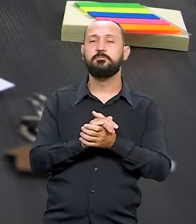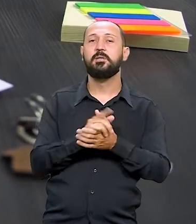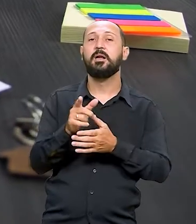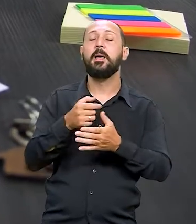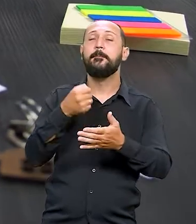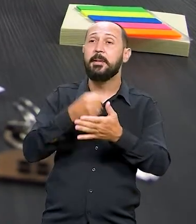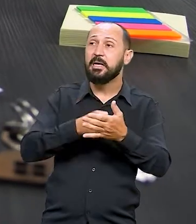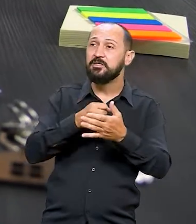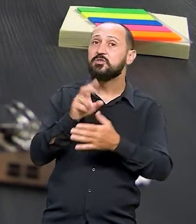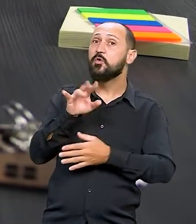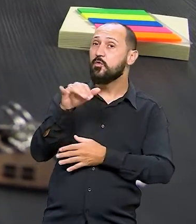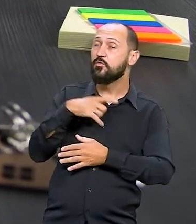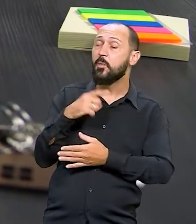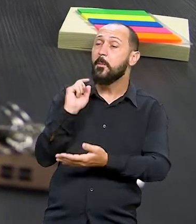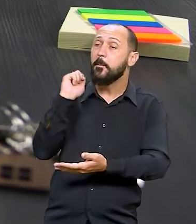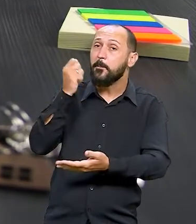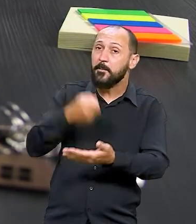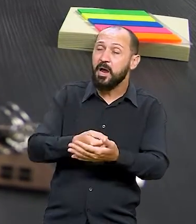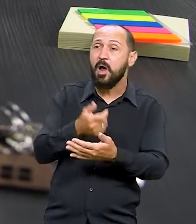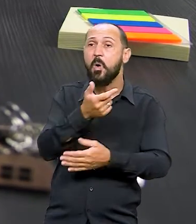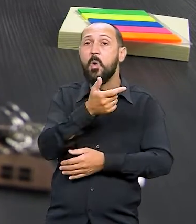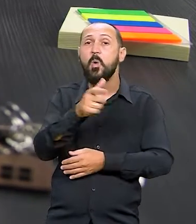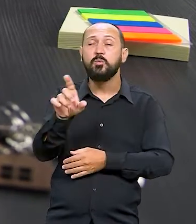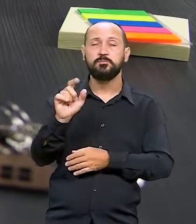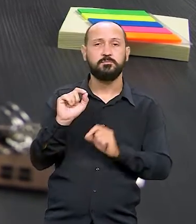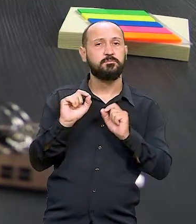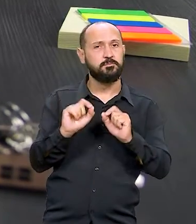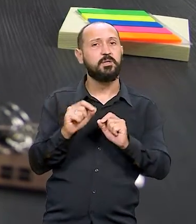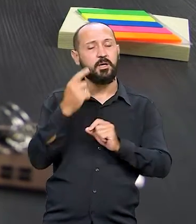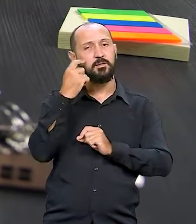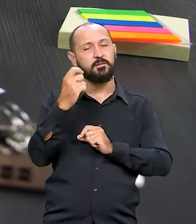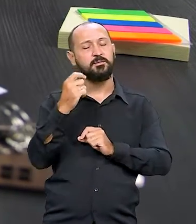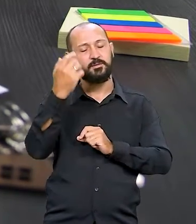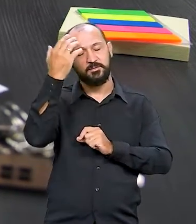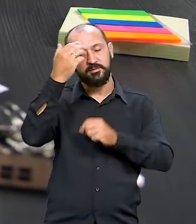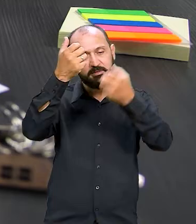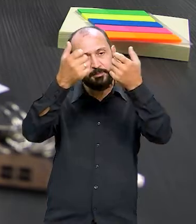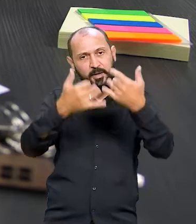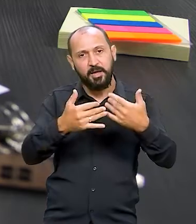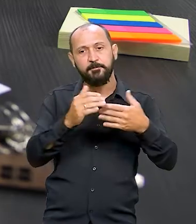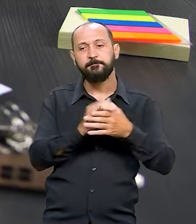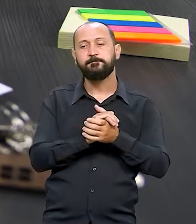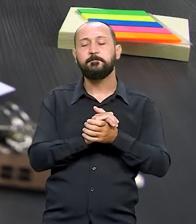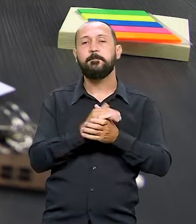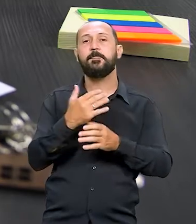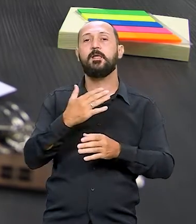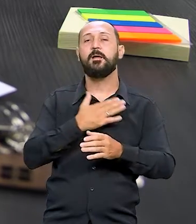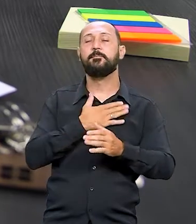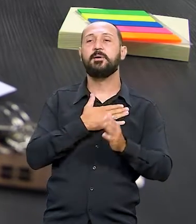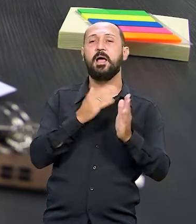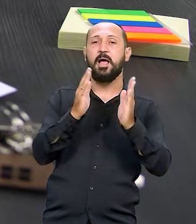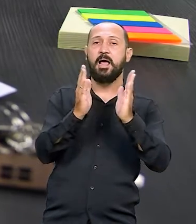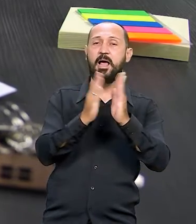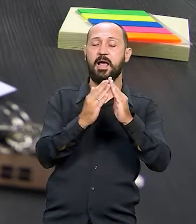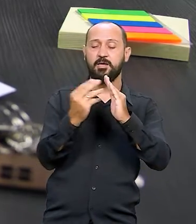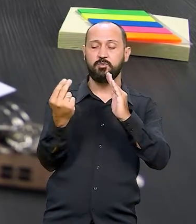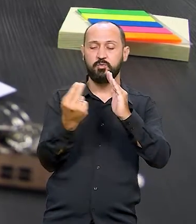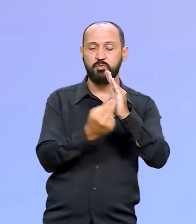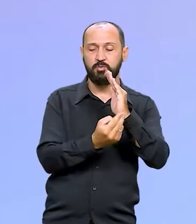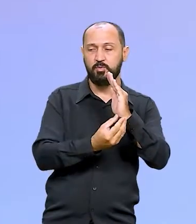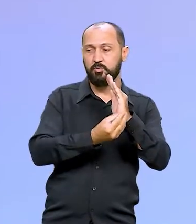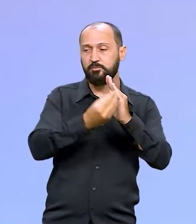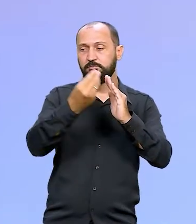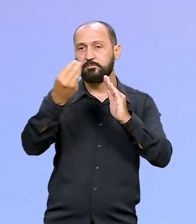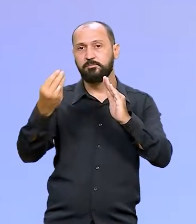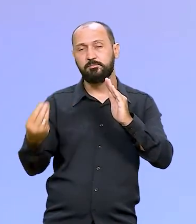ela, para garantir uma obrigação sua ou de terceiro, que isso é interessante ficar bem claro, ela transfere a propriedade resolúvel que